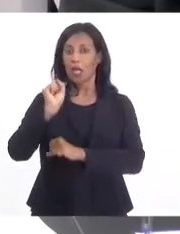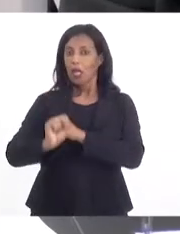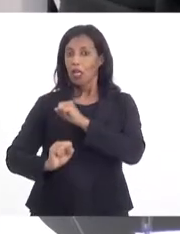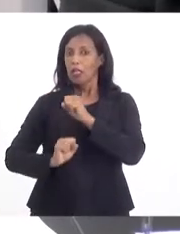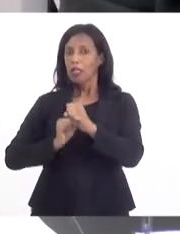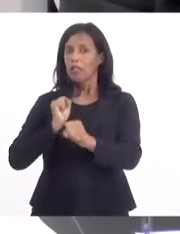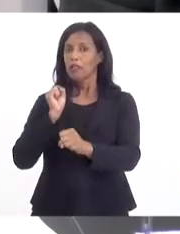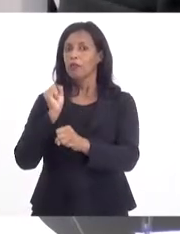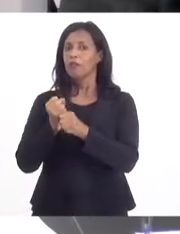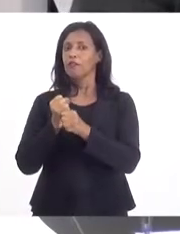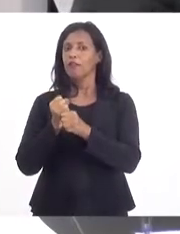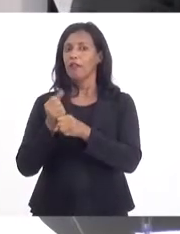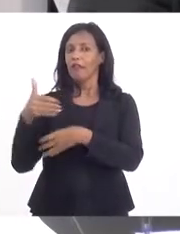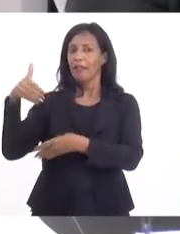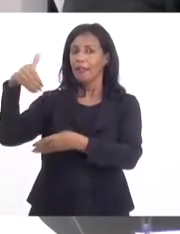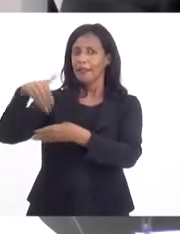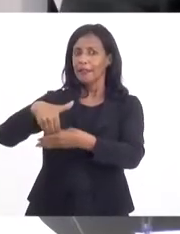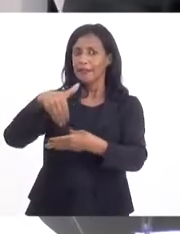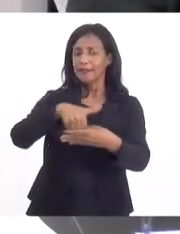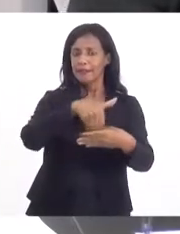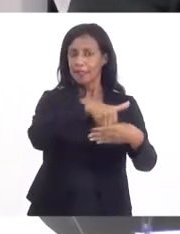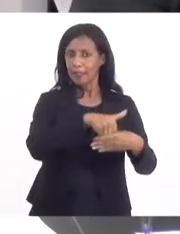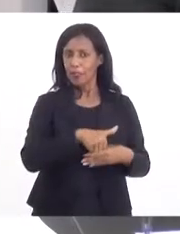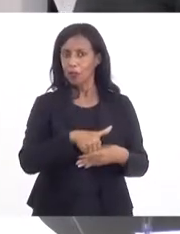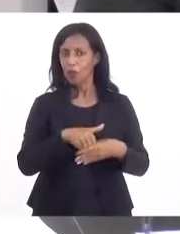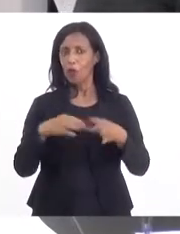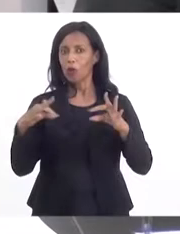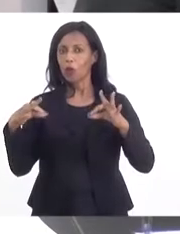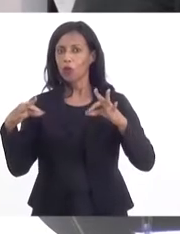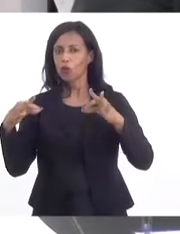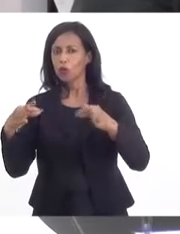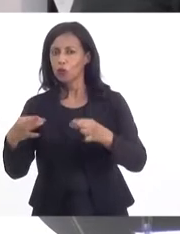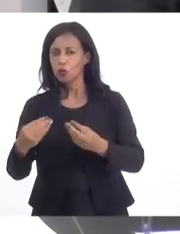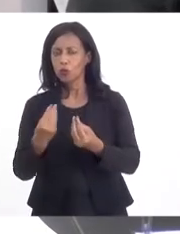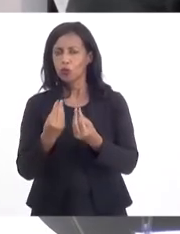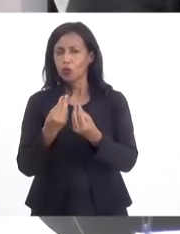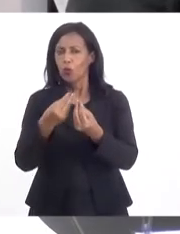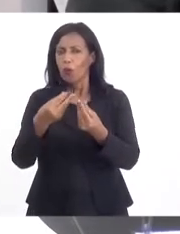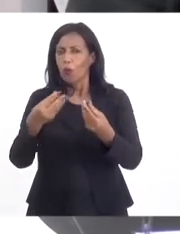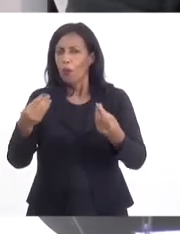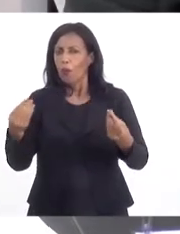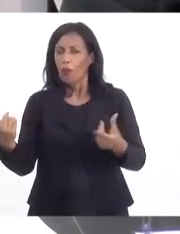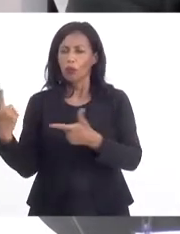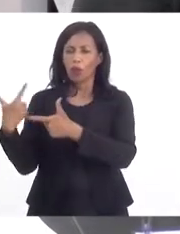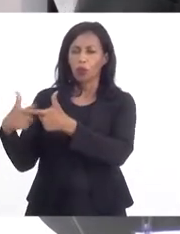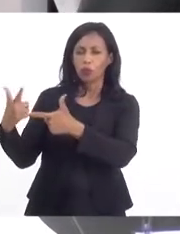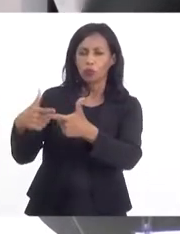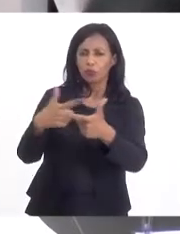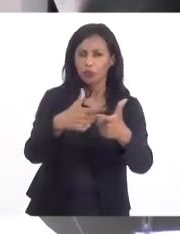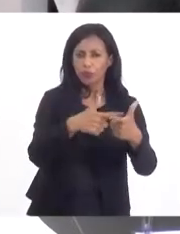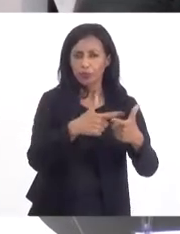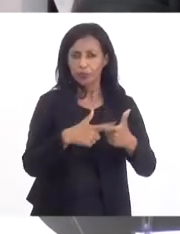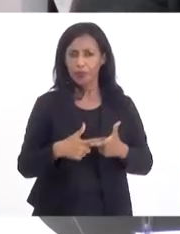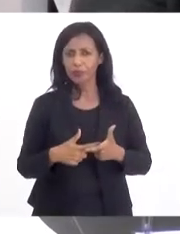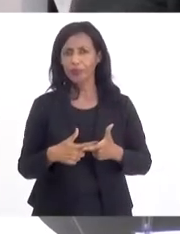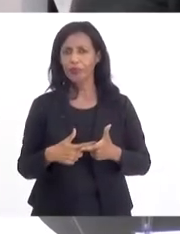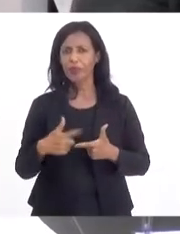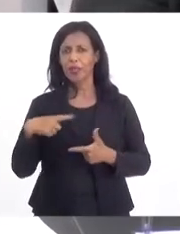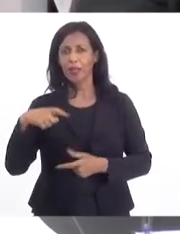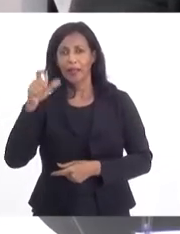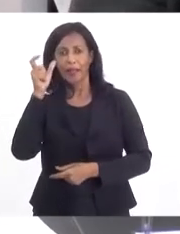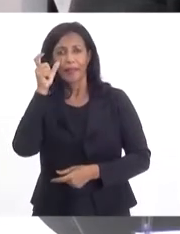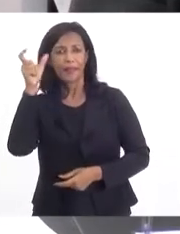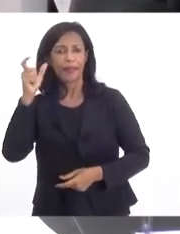ano eleitoral, tudo muito sujeito, né, às chuvas e trovoadas, aos